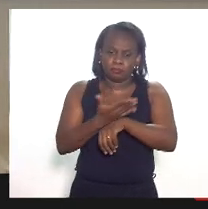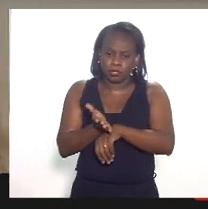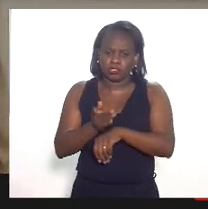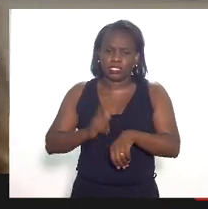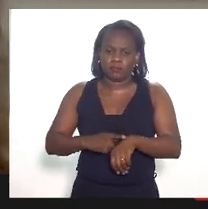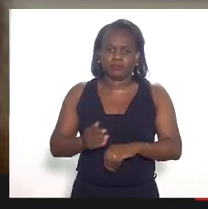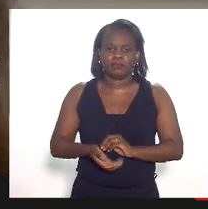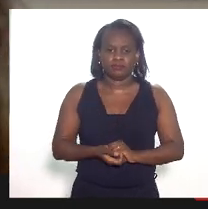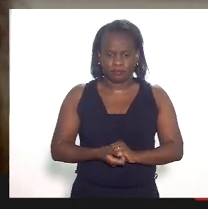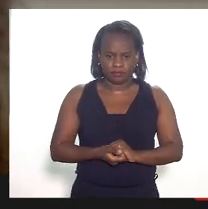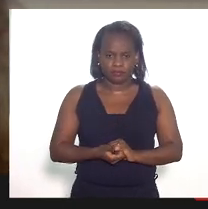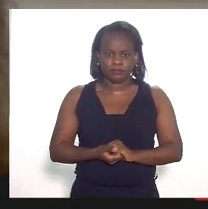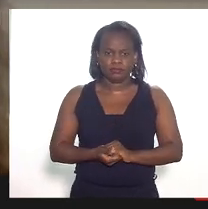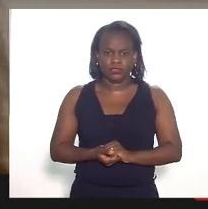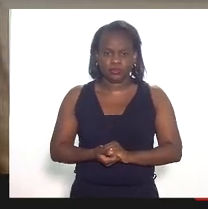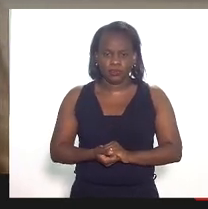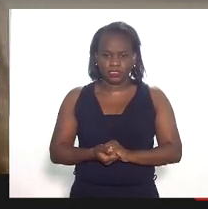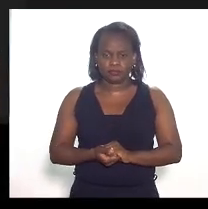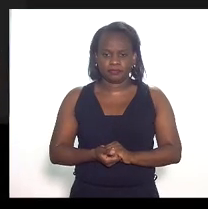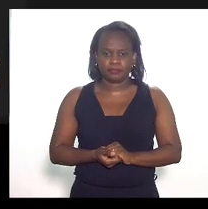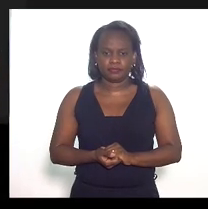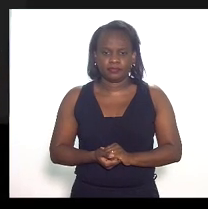meu tempo.